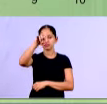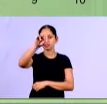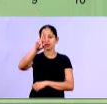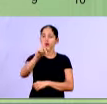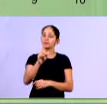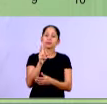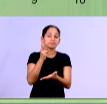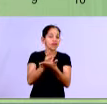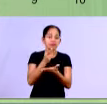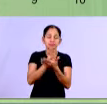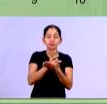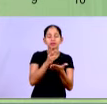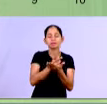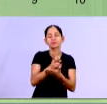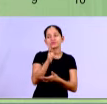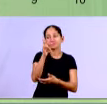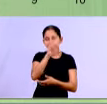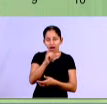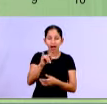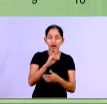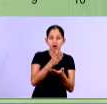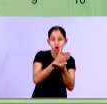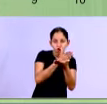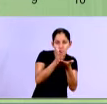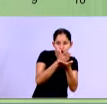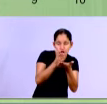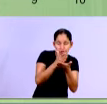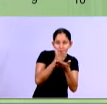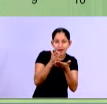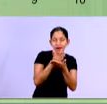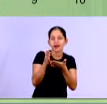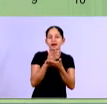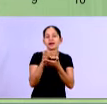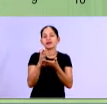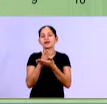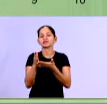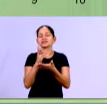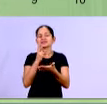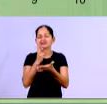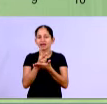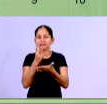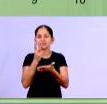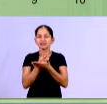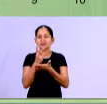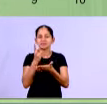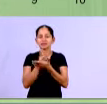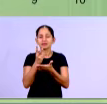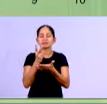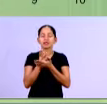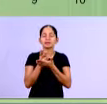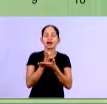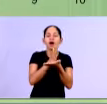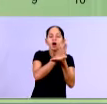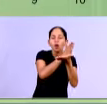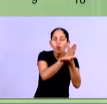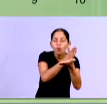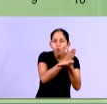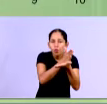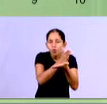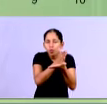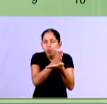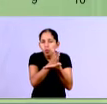constante. Os R$1.000 iniciais, ok? E observe que cada mês vai ser acrescido